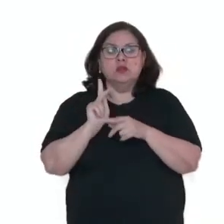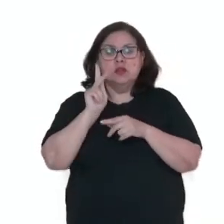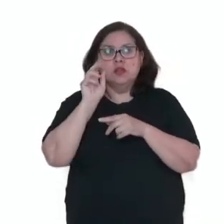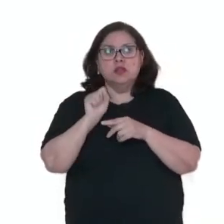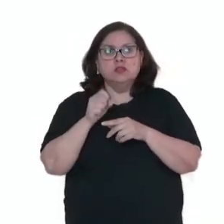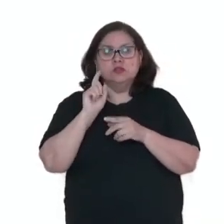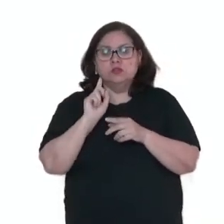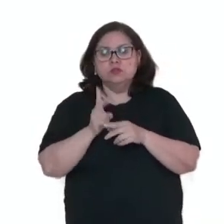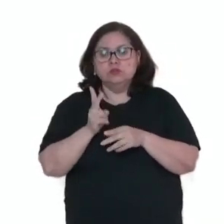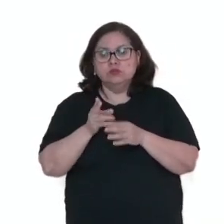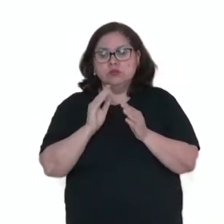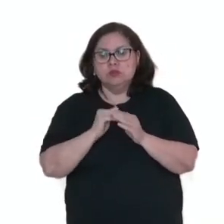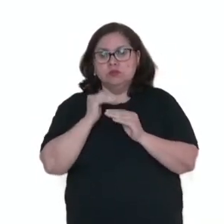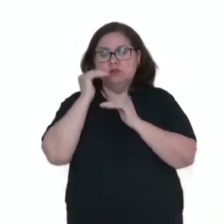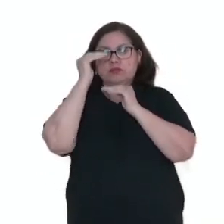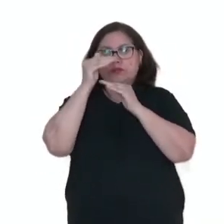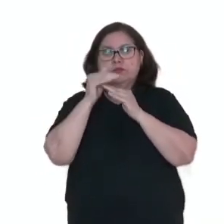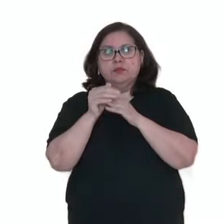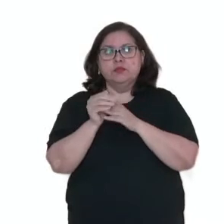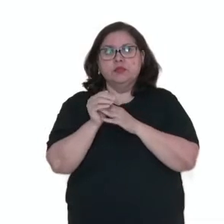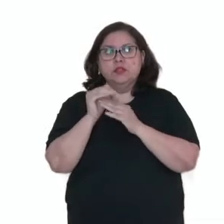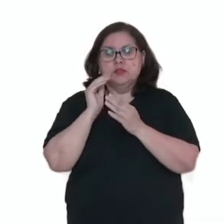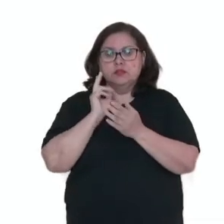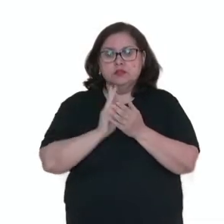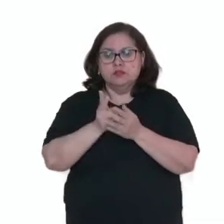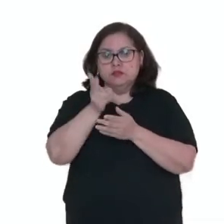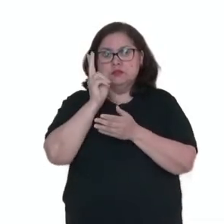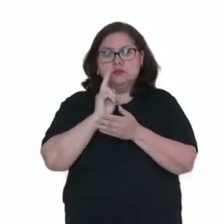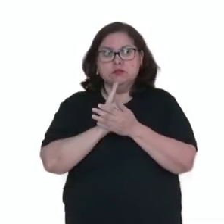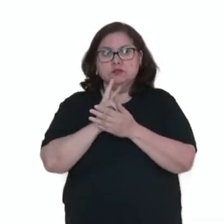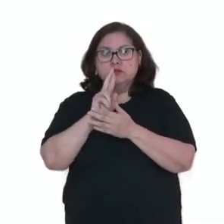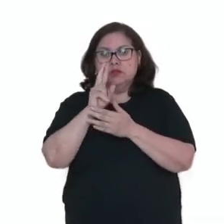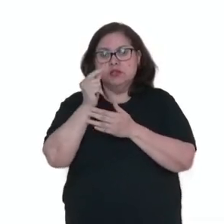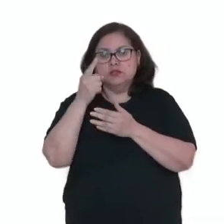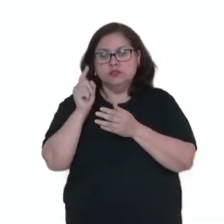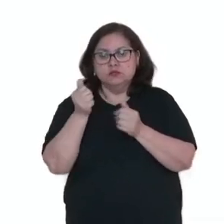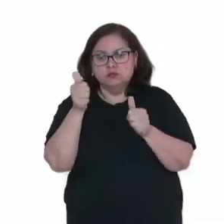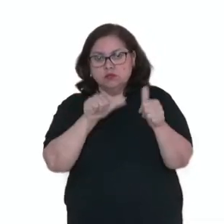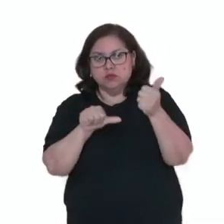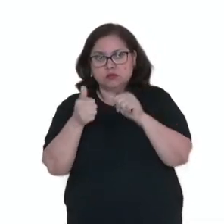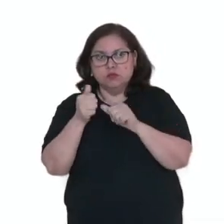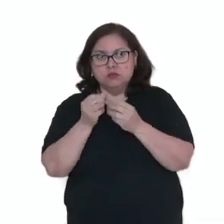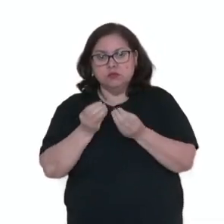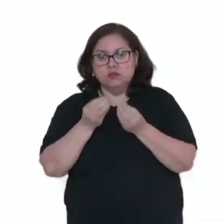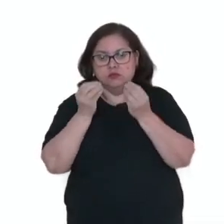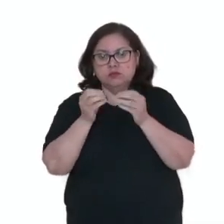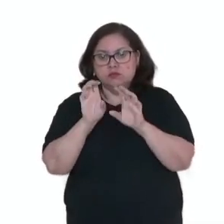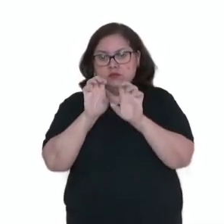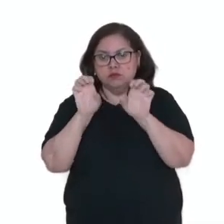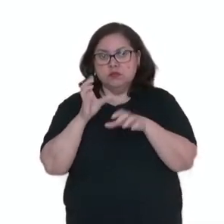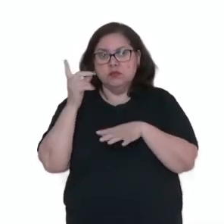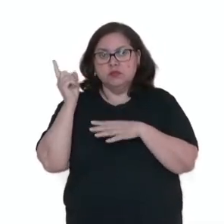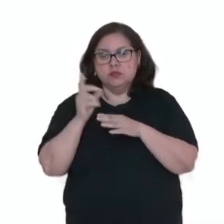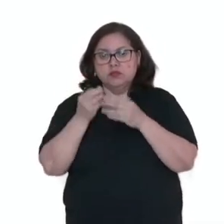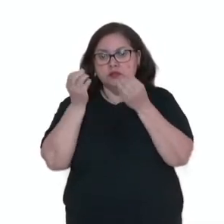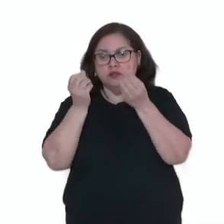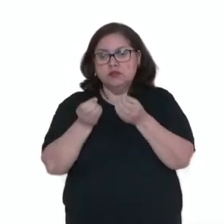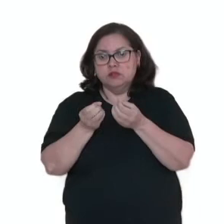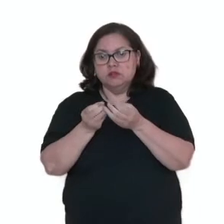será ultrapassado, o Ks da reação química, da equação química, tá?